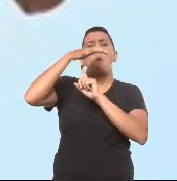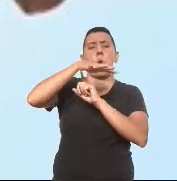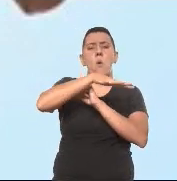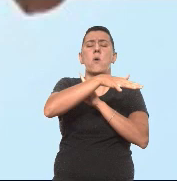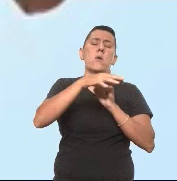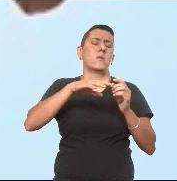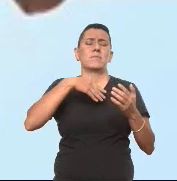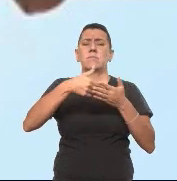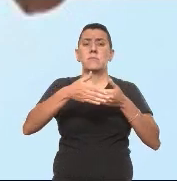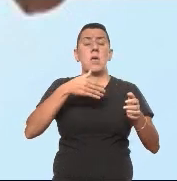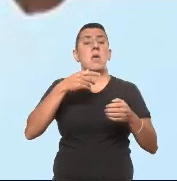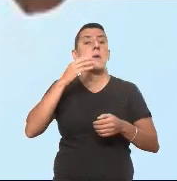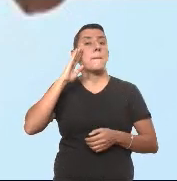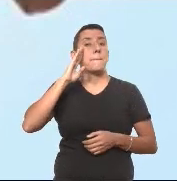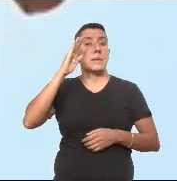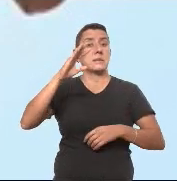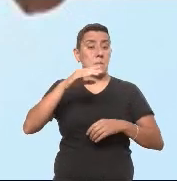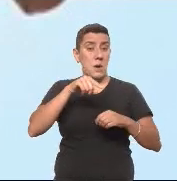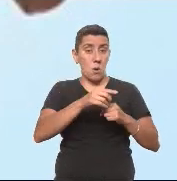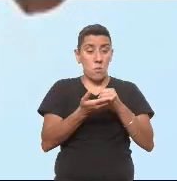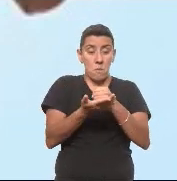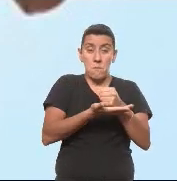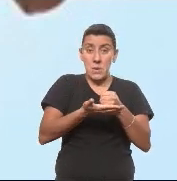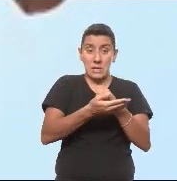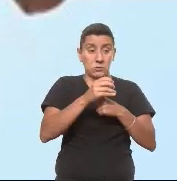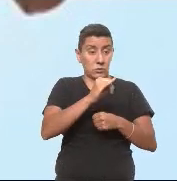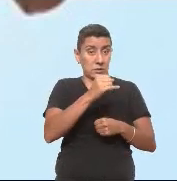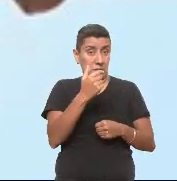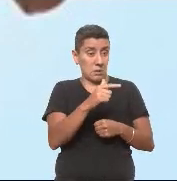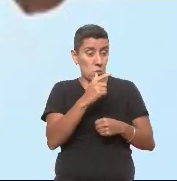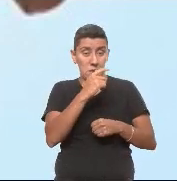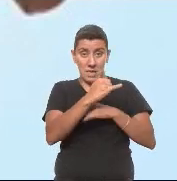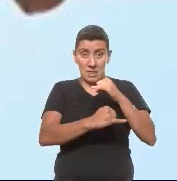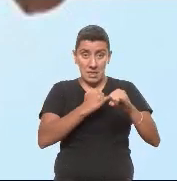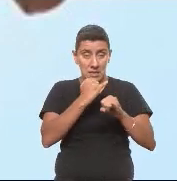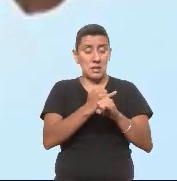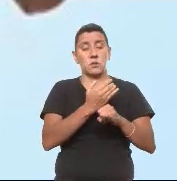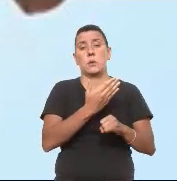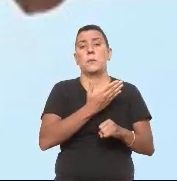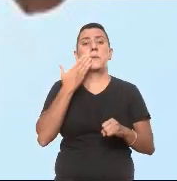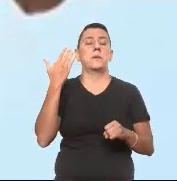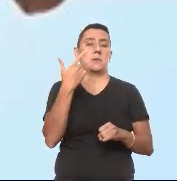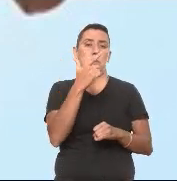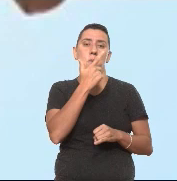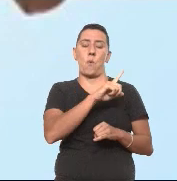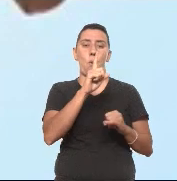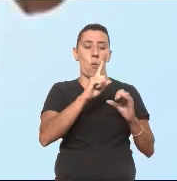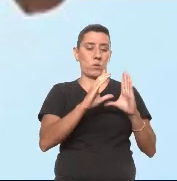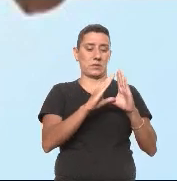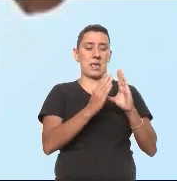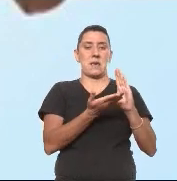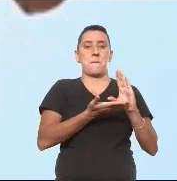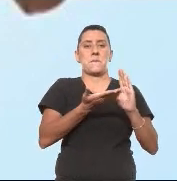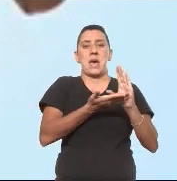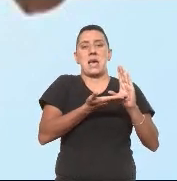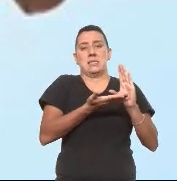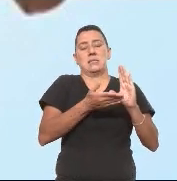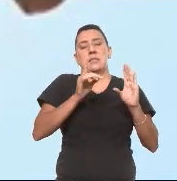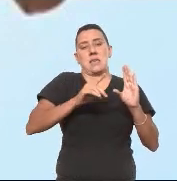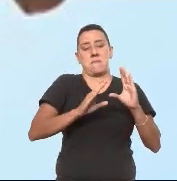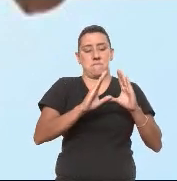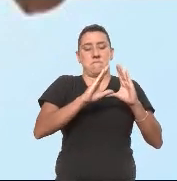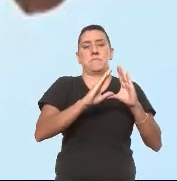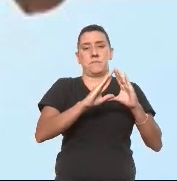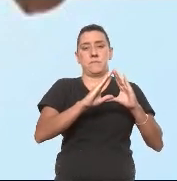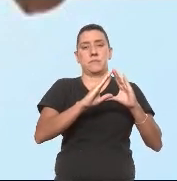ela não tem como seguir em frente não tem como criar qualquer tipo de tecnologia que se sustente então a infraestrutura é a base da